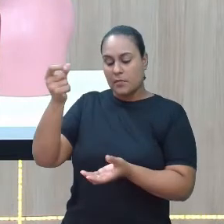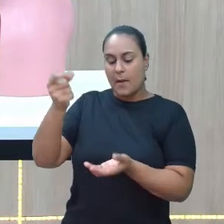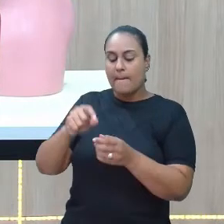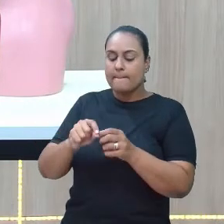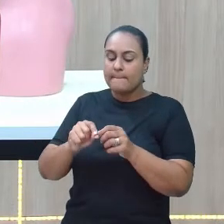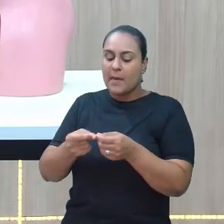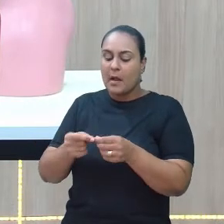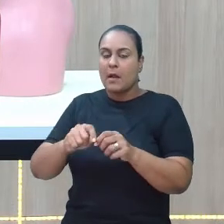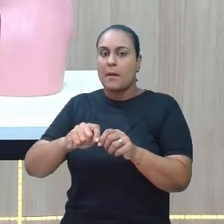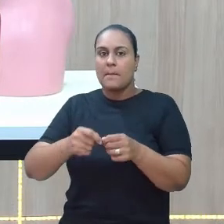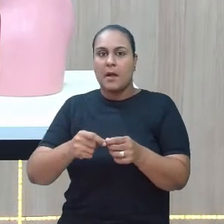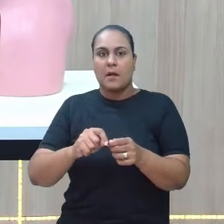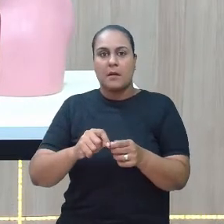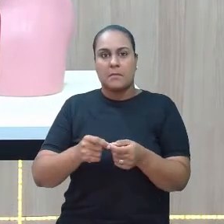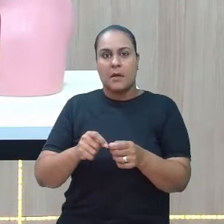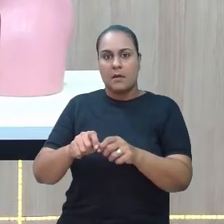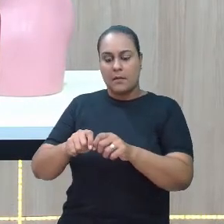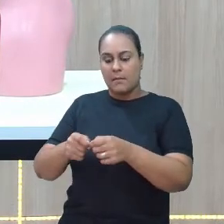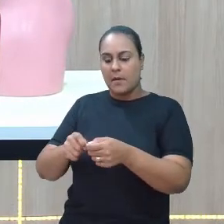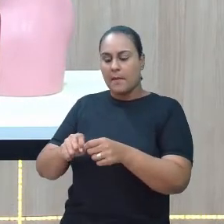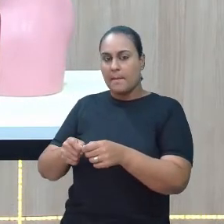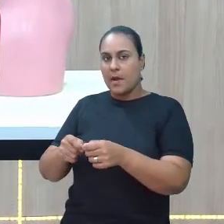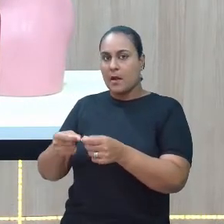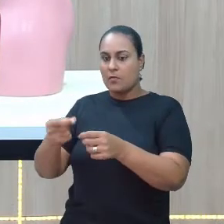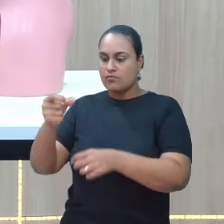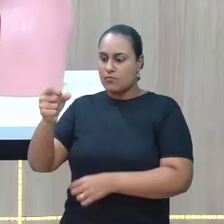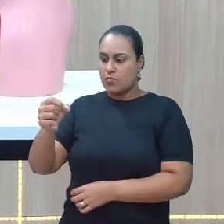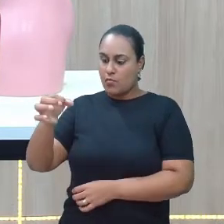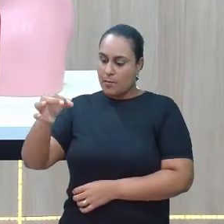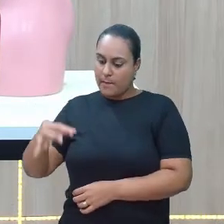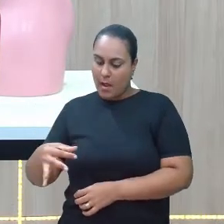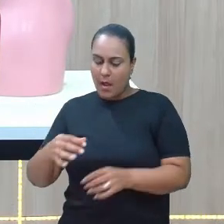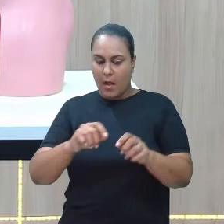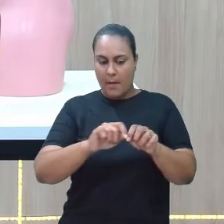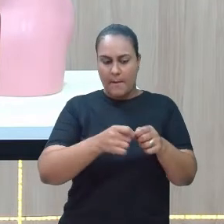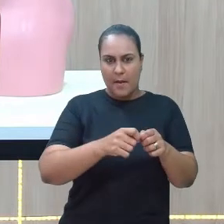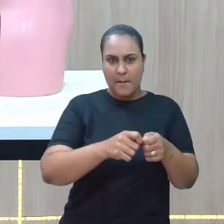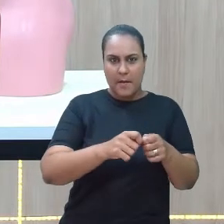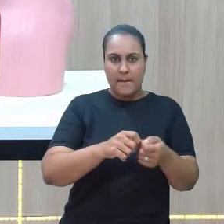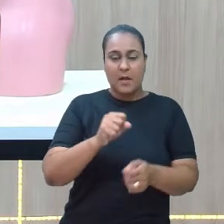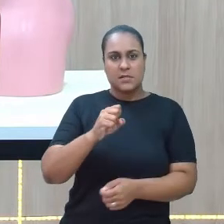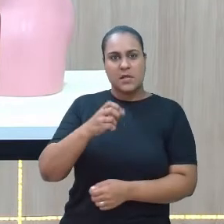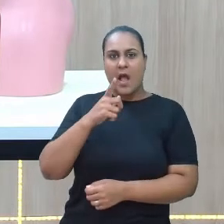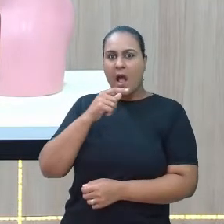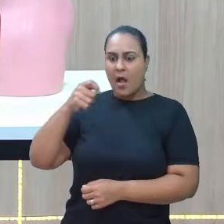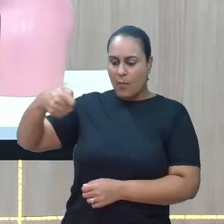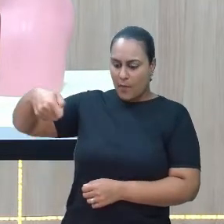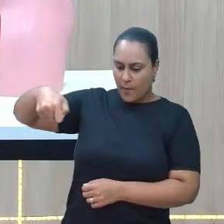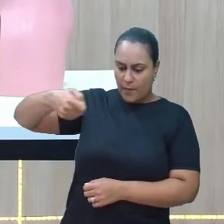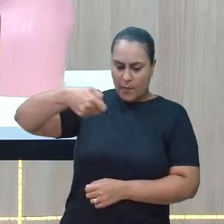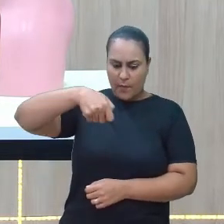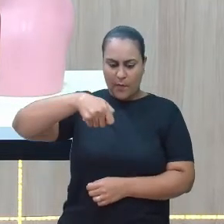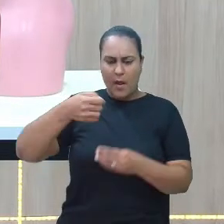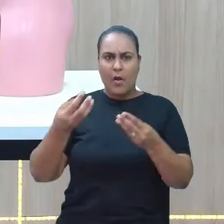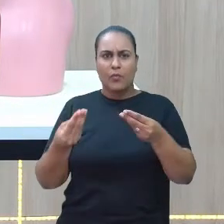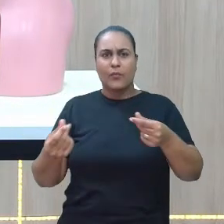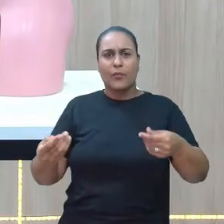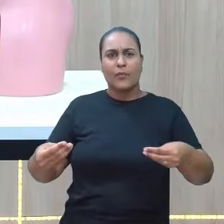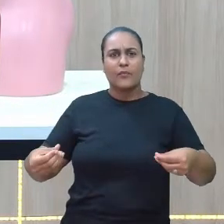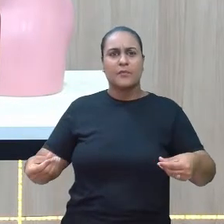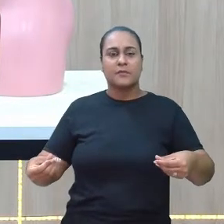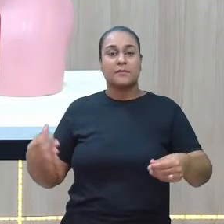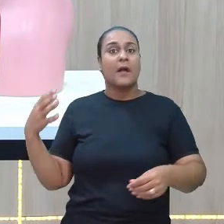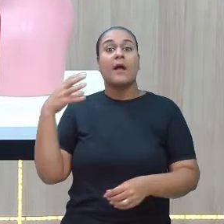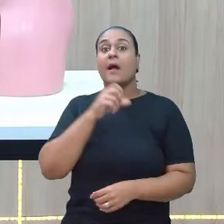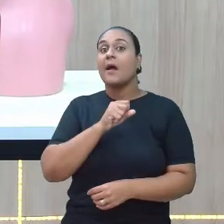em pedacinhos e outro você deixar inteiro. Se você colocar água, você vai ver qual é o que vai dissolver